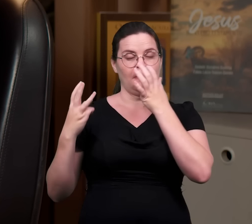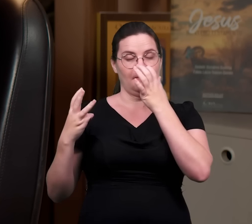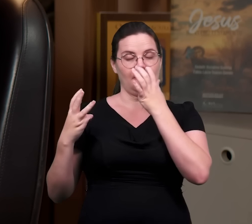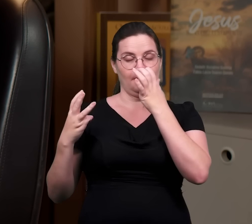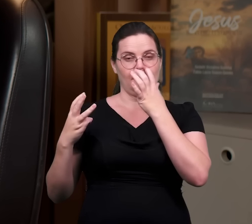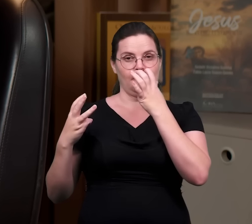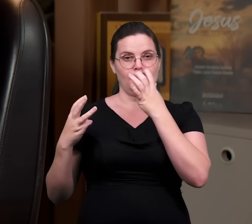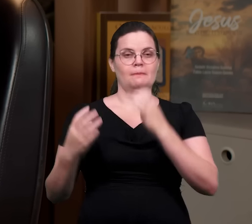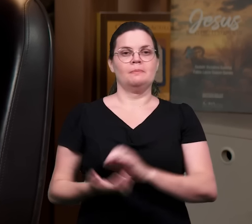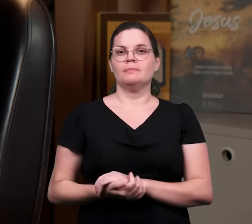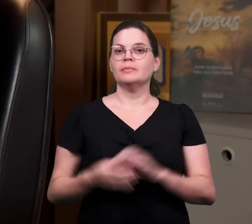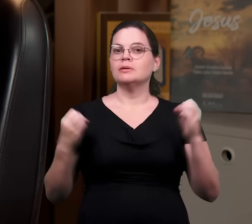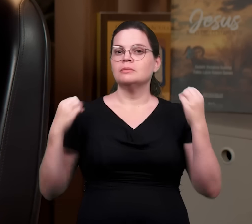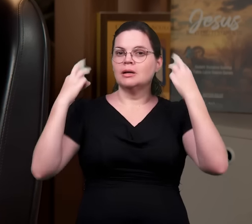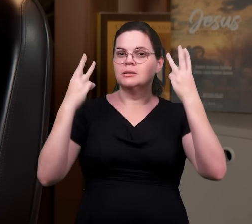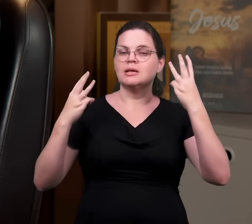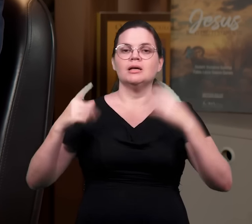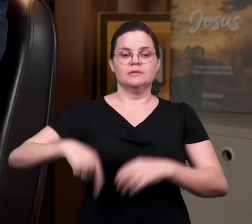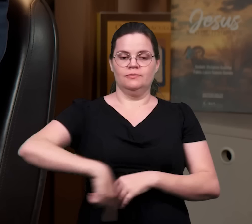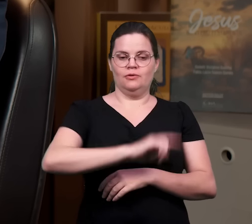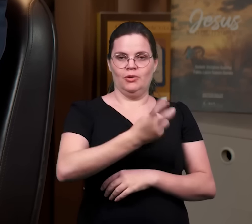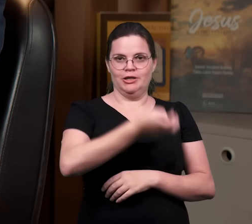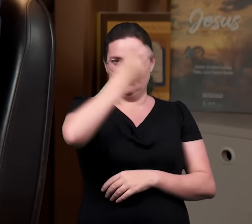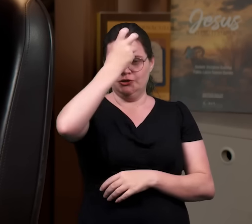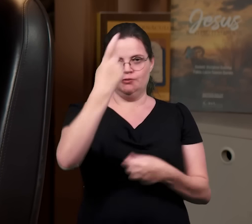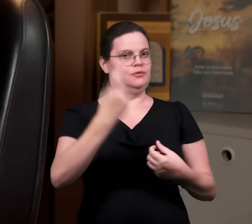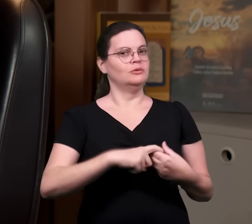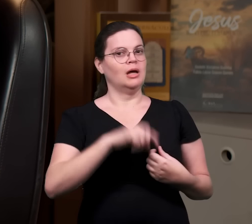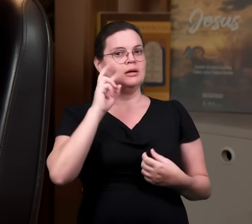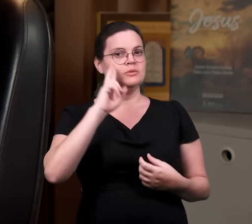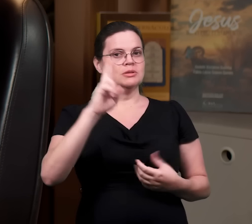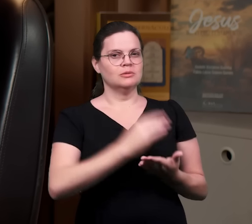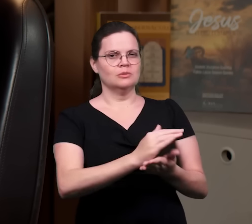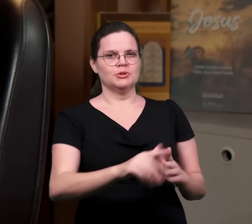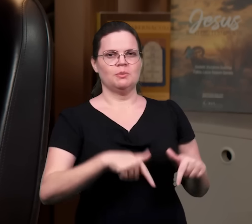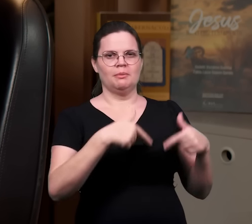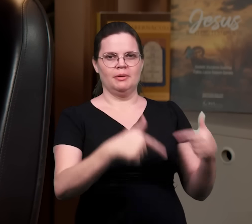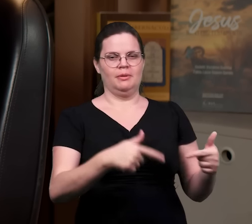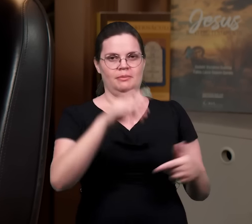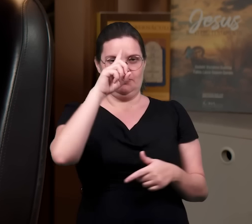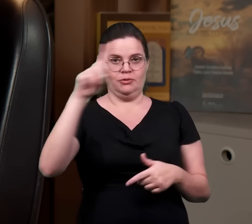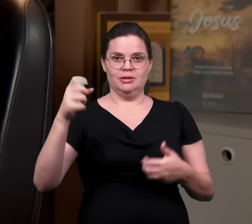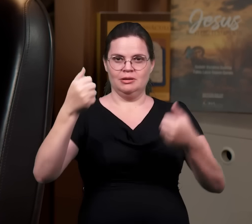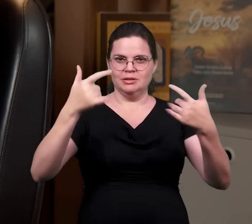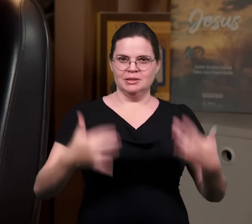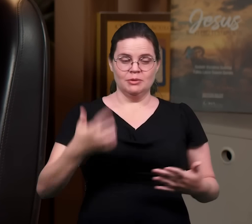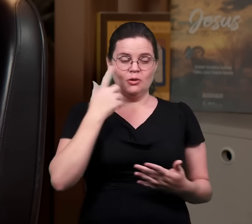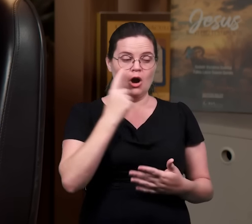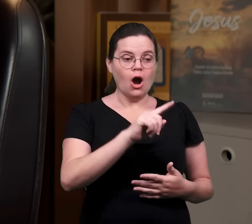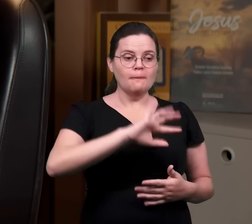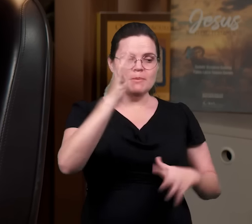a retornar ao Egito, quando ele retornou ao Egito, o Senhor começou a operar. Foi a palavra que o Senhor disse para ele, que alguns sinais